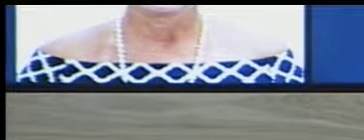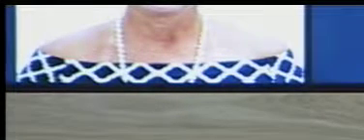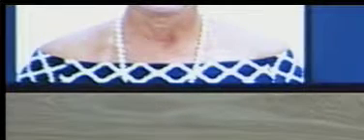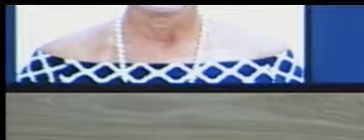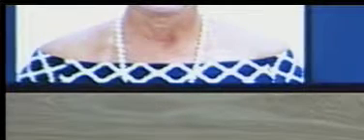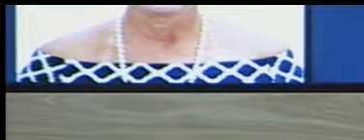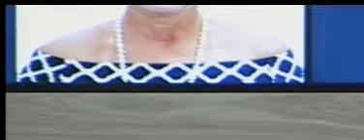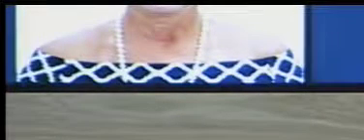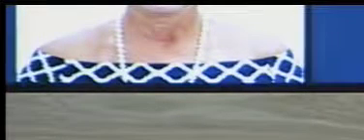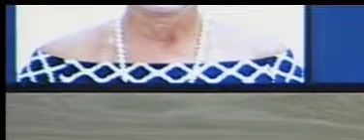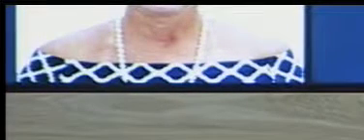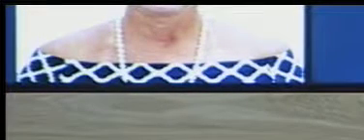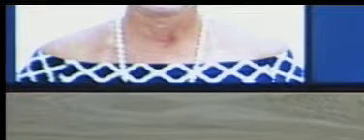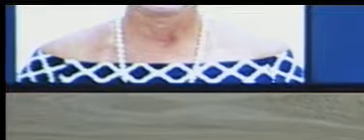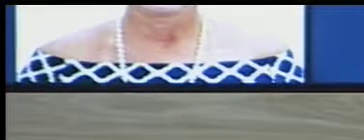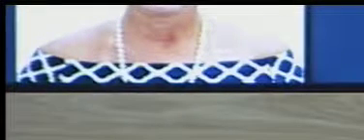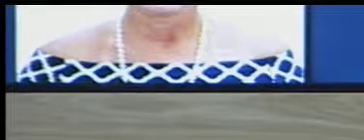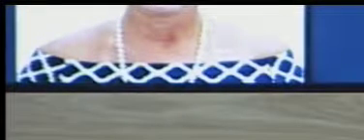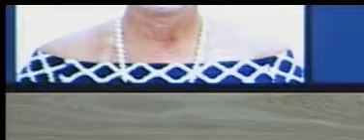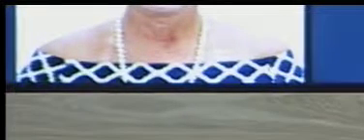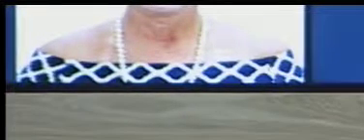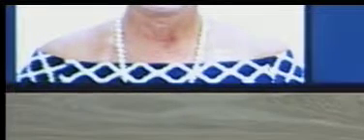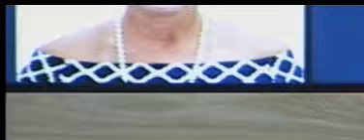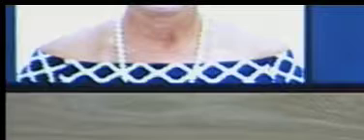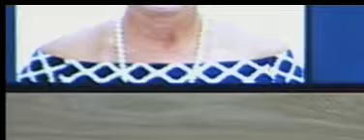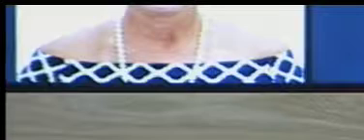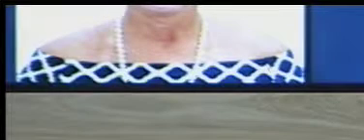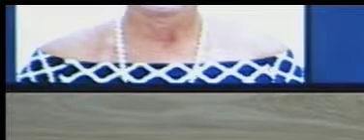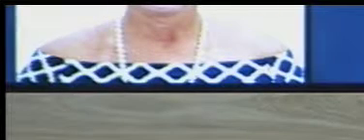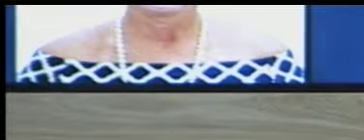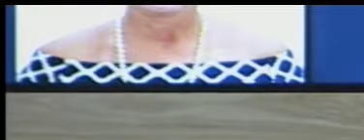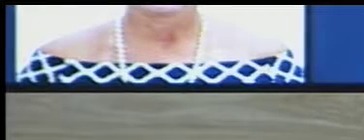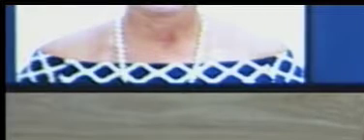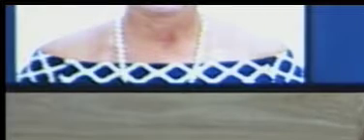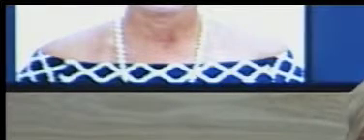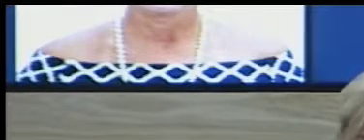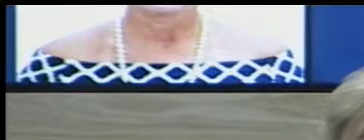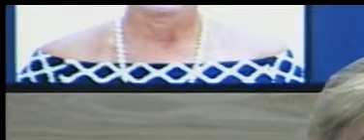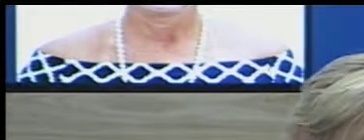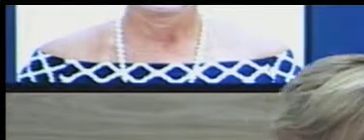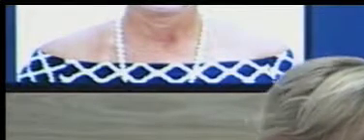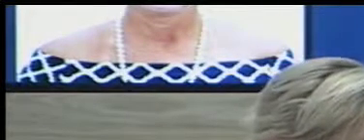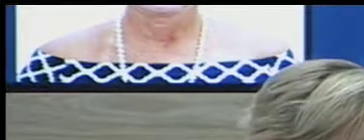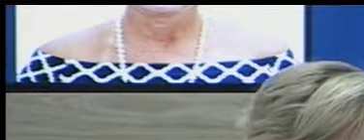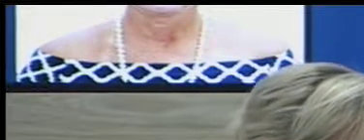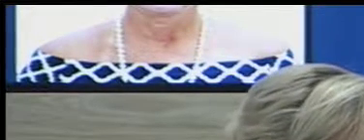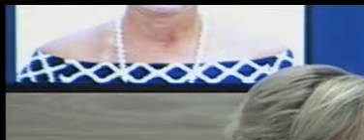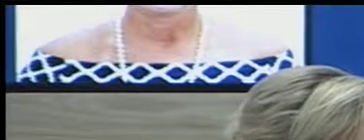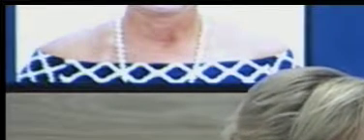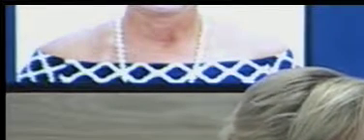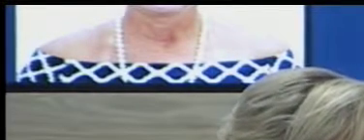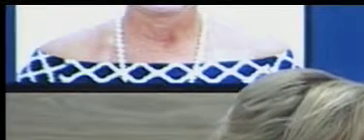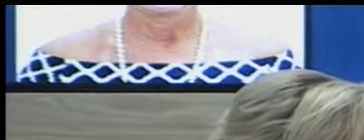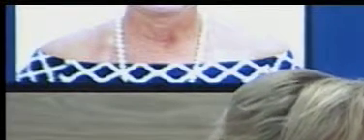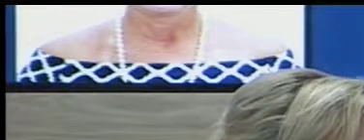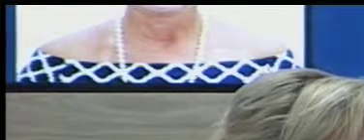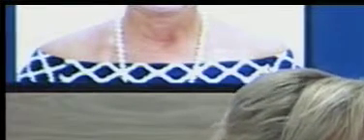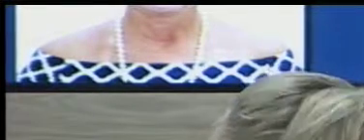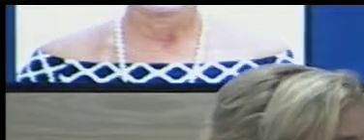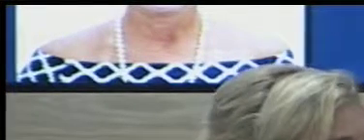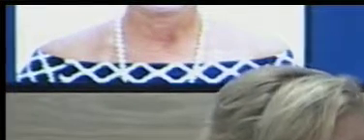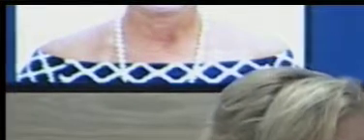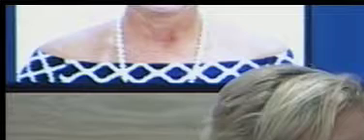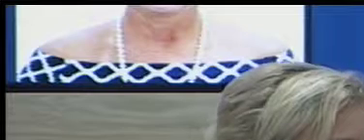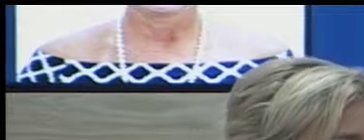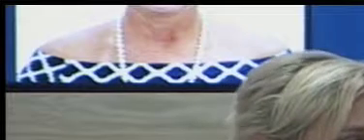e esperando que sempre a nossa terceira idade, ou a melhor idade, sempre tenha uma vida útil